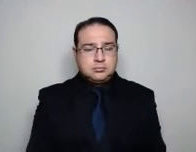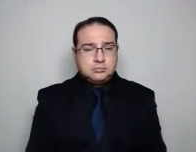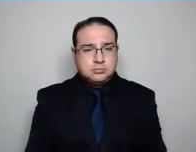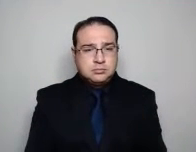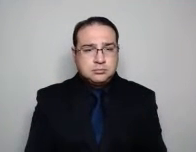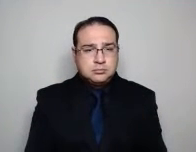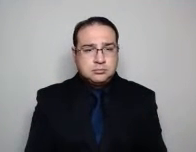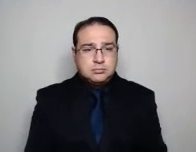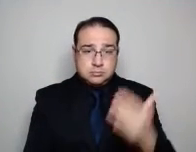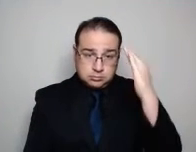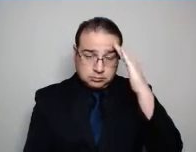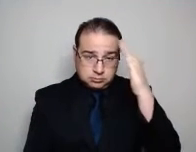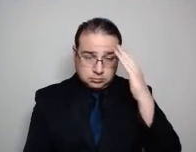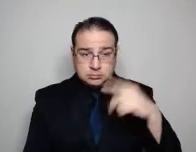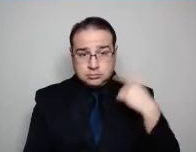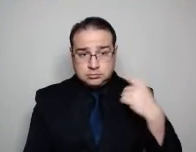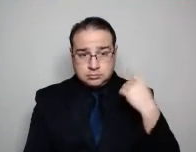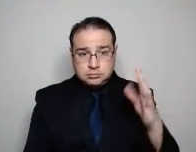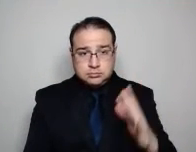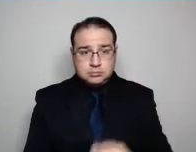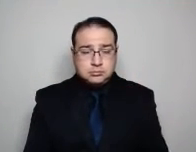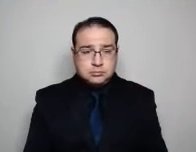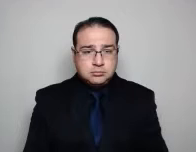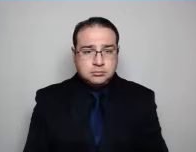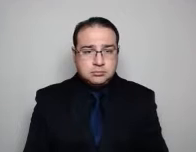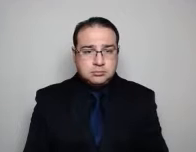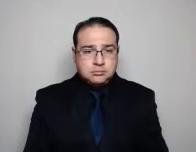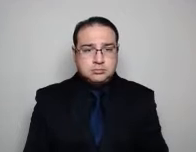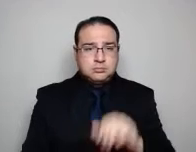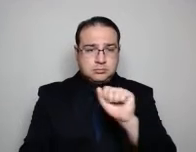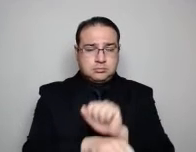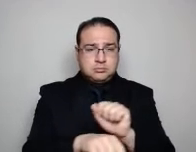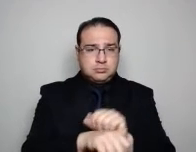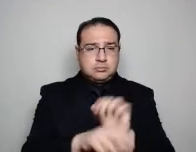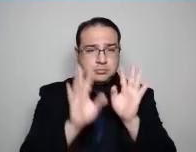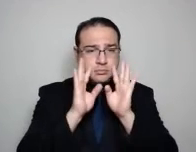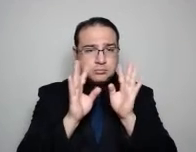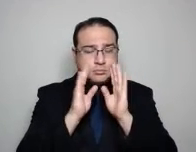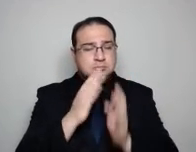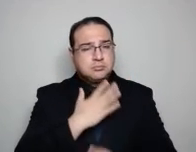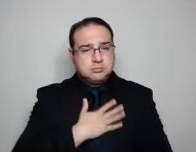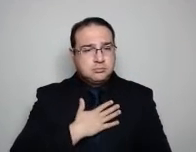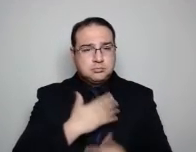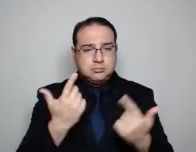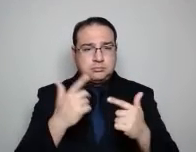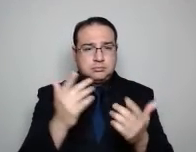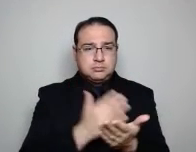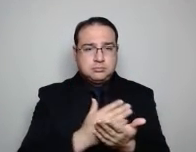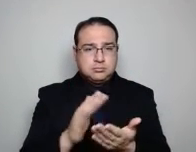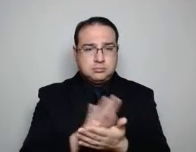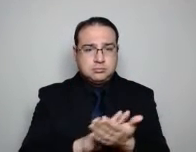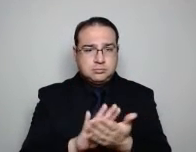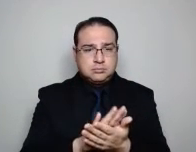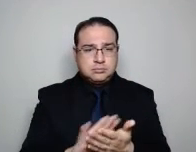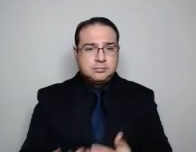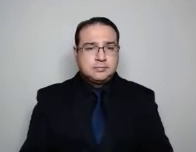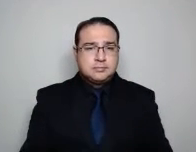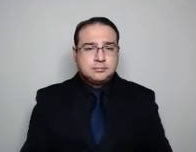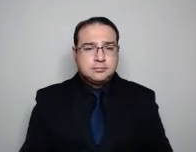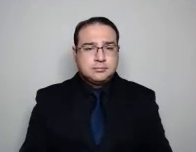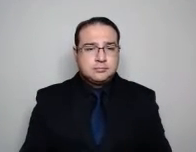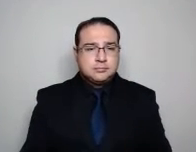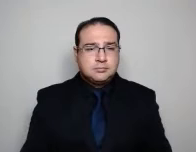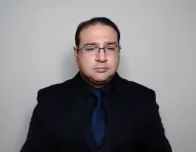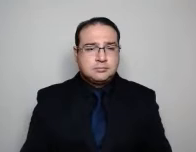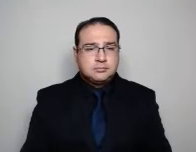advogado, eu vou absolutamente ouvir com o maior prazer, mas não houve a iniciativa. Ô, não posso ficar esperando por advogado. Barra do